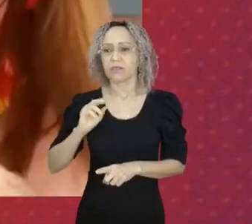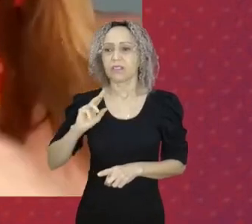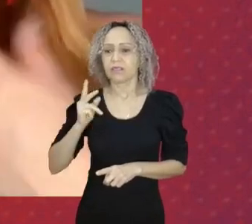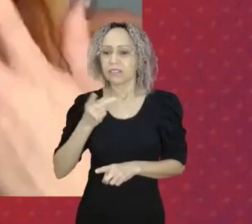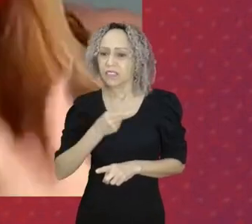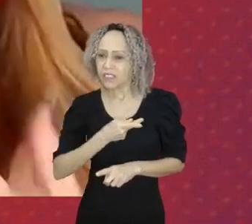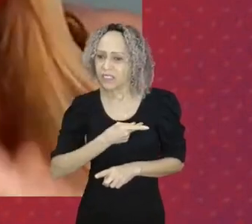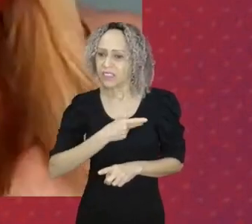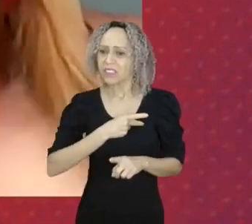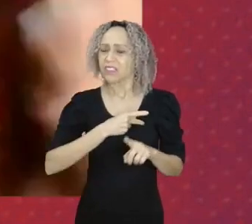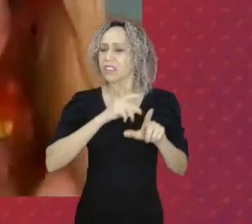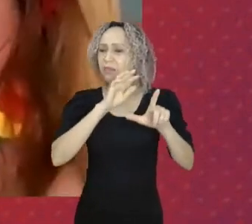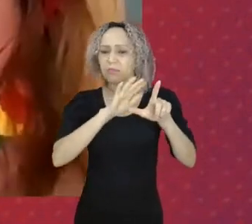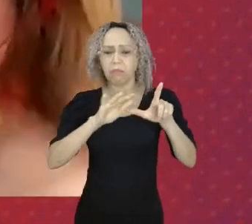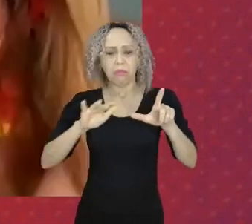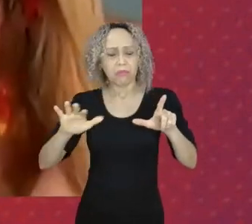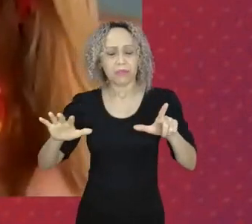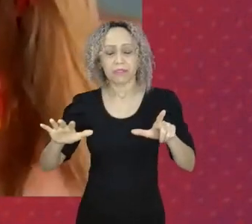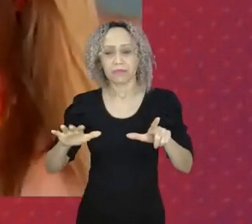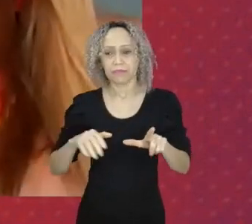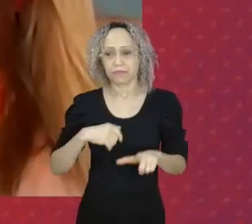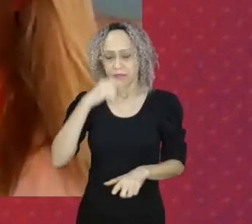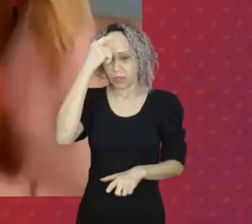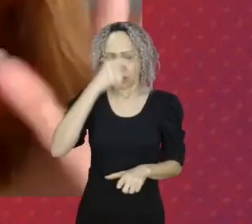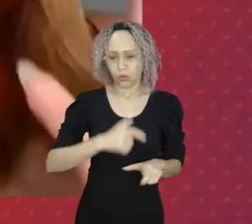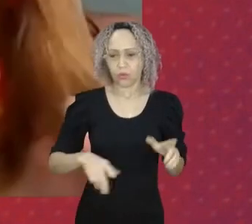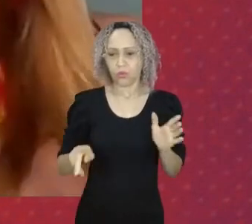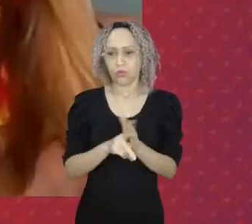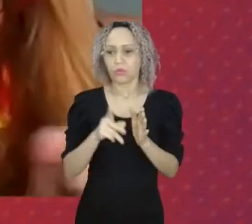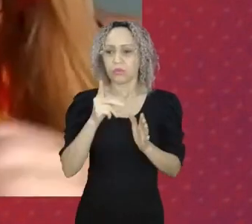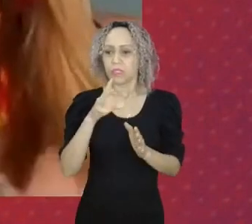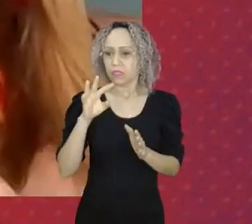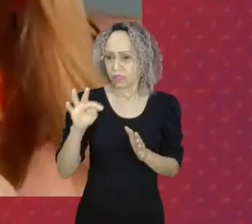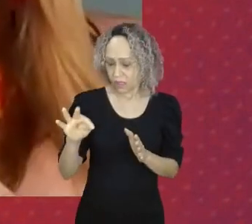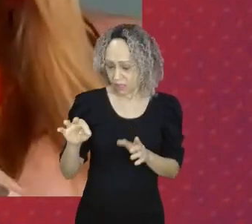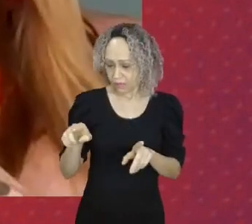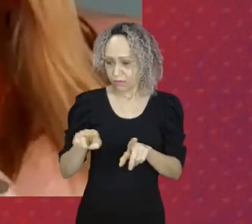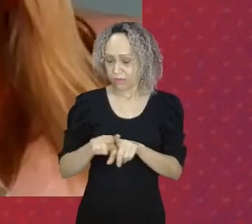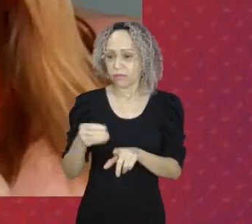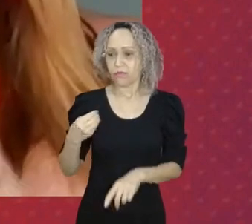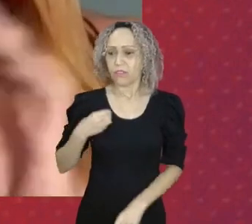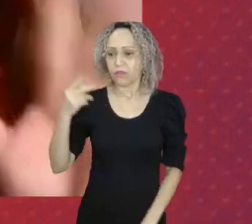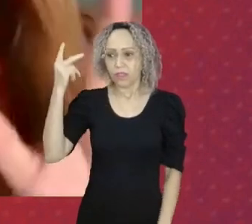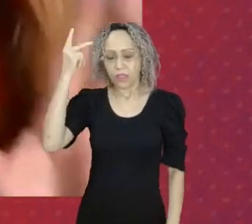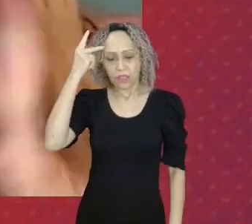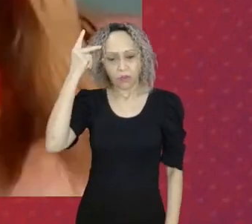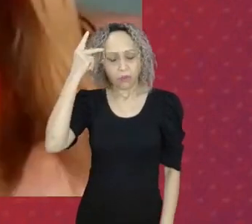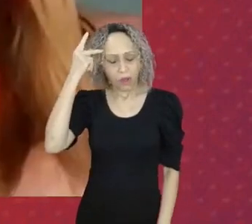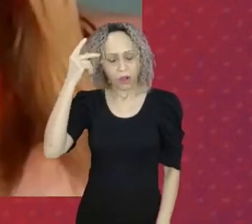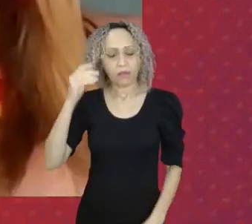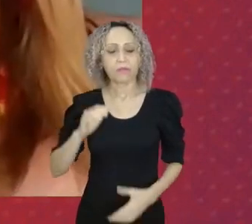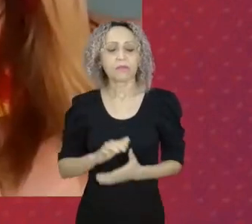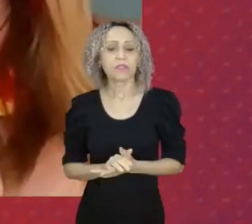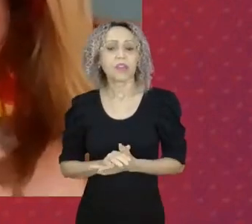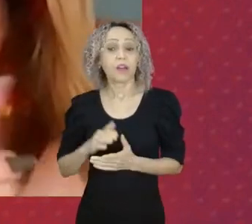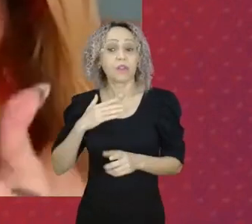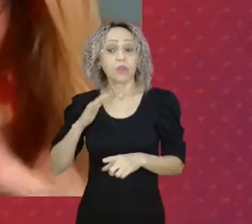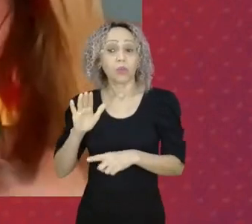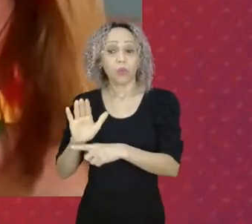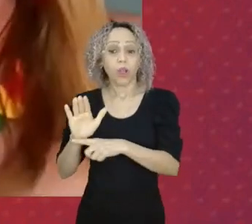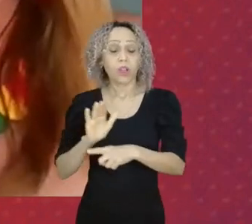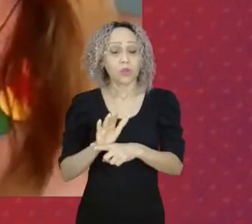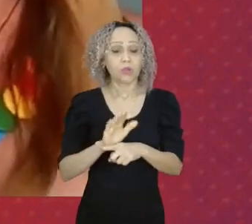Intersexos. Sou petista, sou paraense, mas moro em São Paulo, e também aí contribuí em alguns momentos na